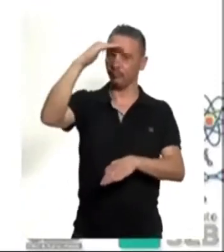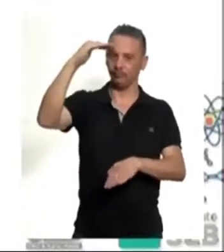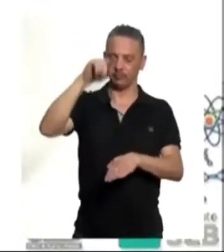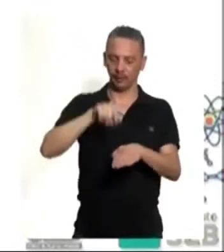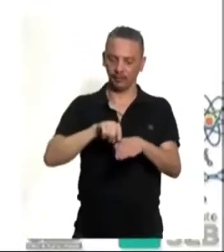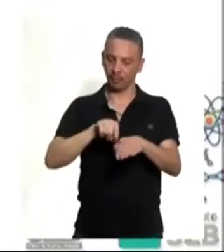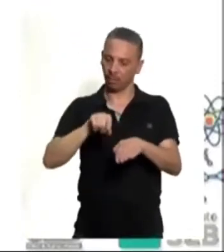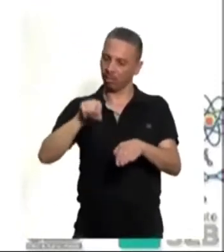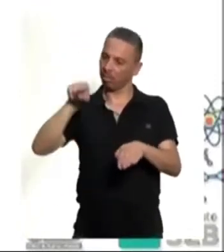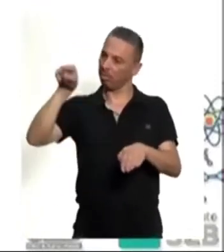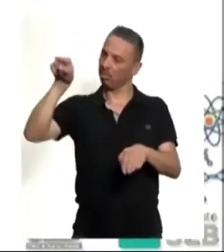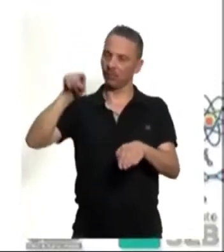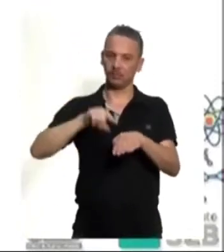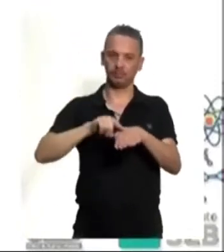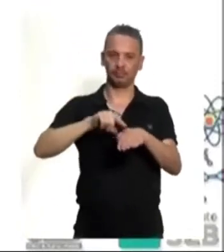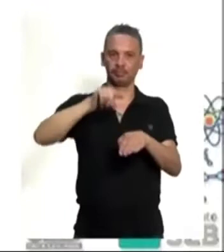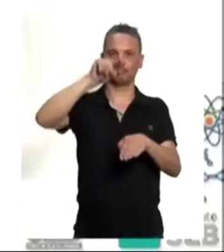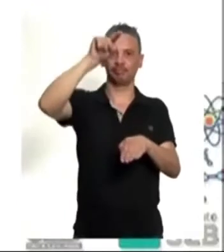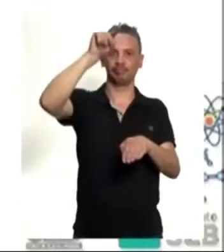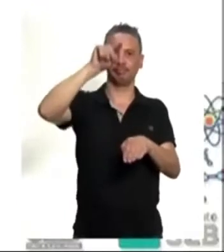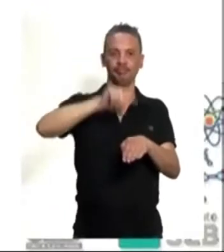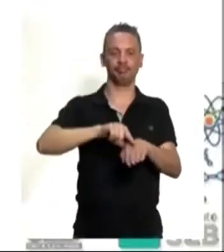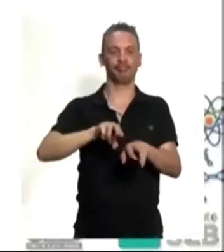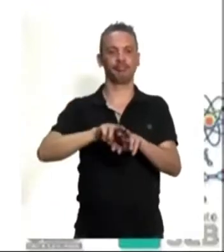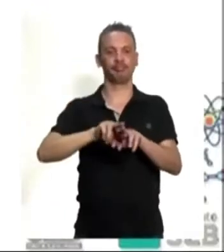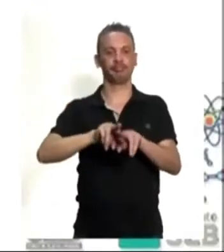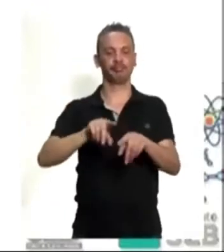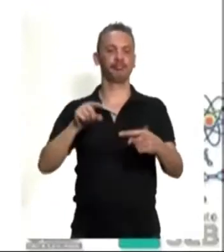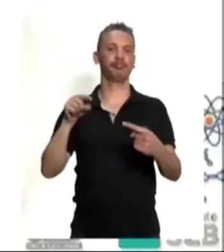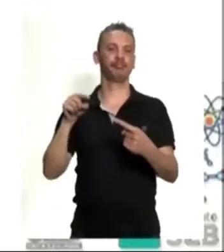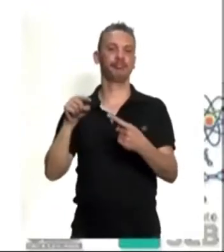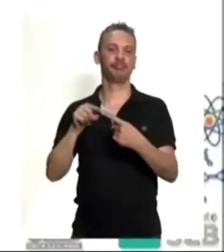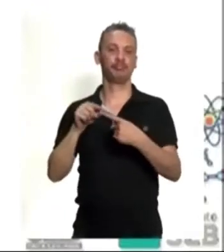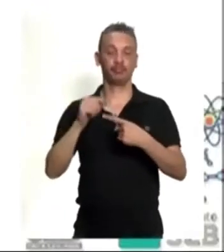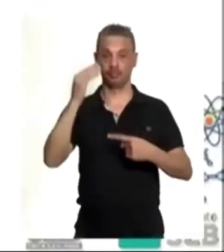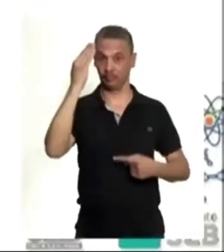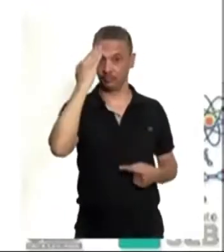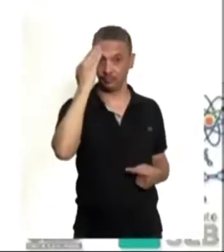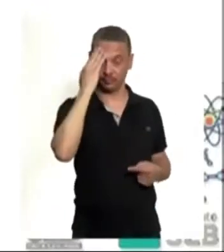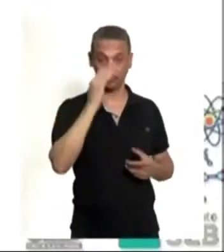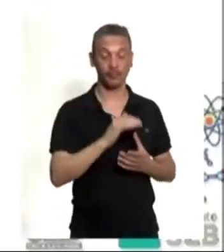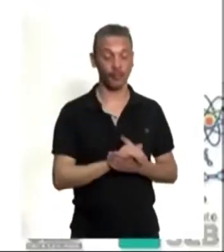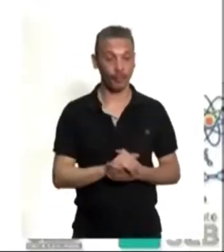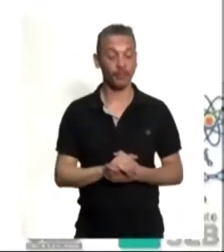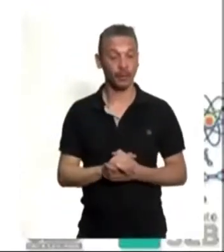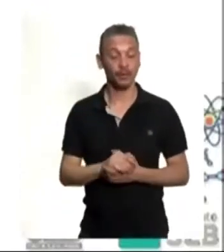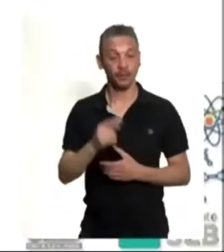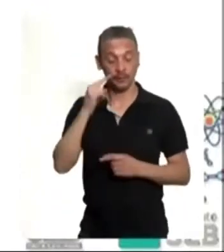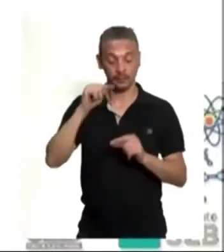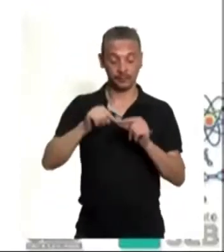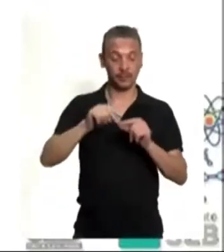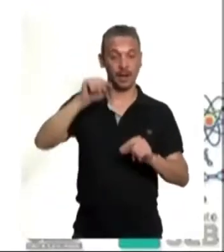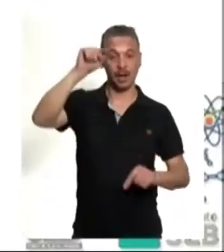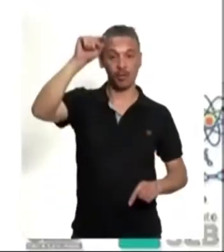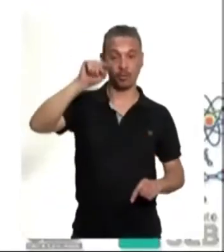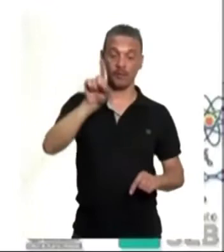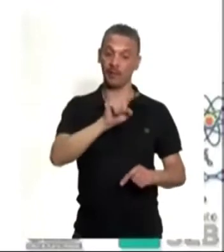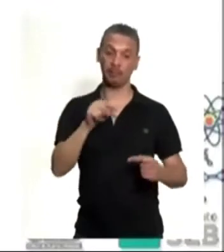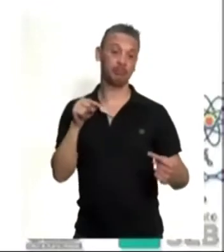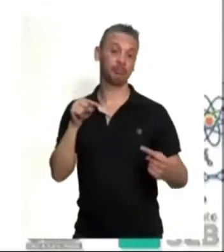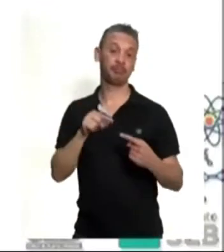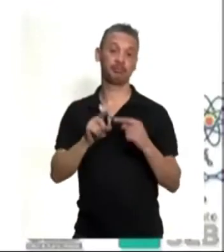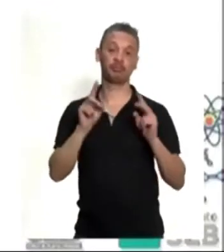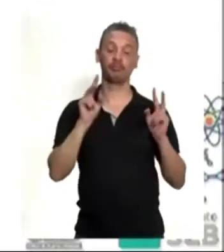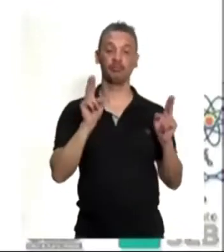tampa e a base, entre a parte de cima, o polígono de cima da base e o polígono de baixo da base. Essa é a altura, e ela não coincide com